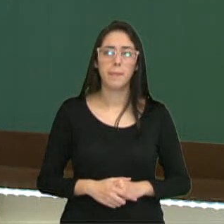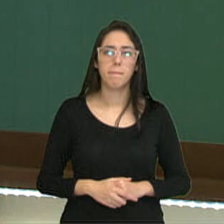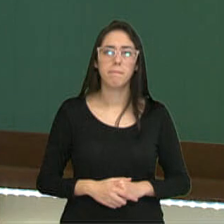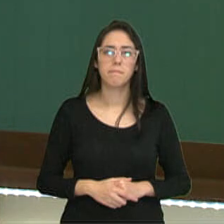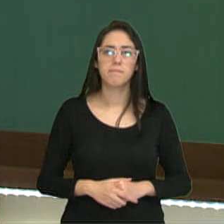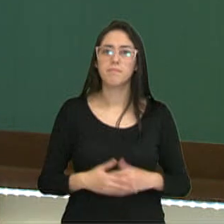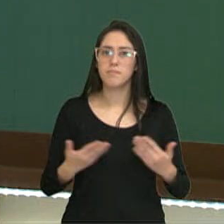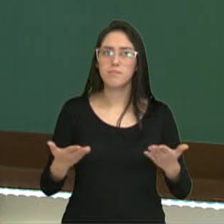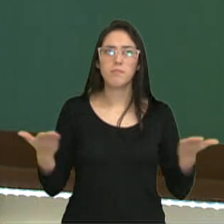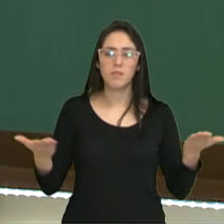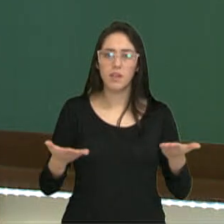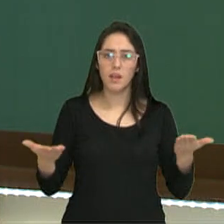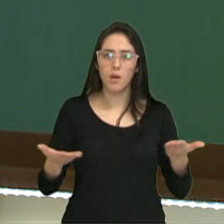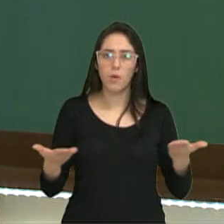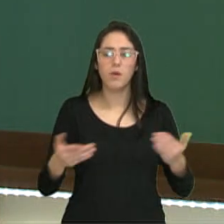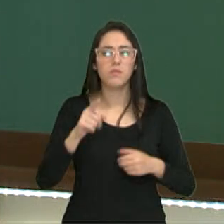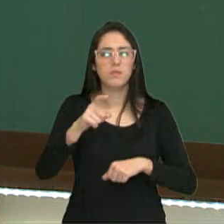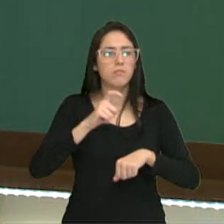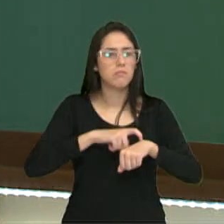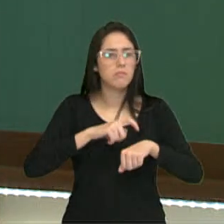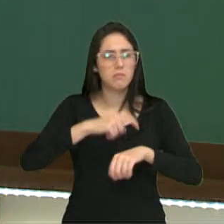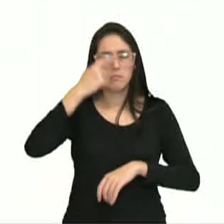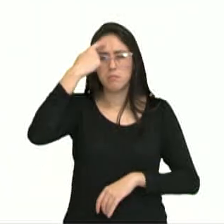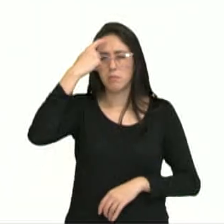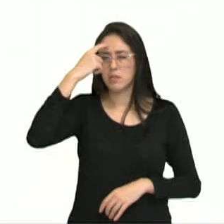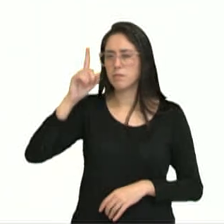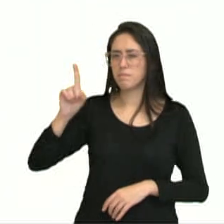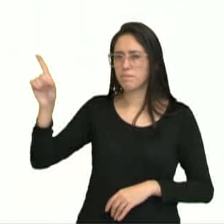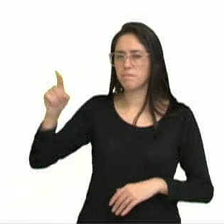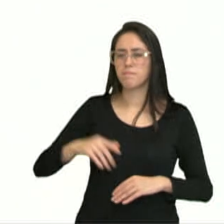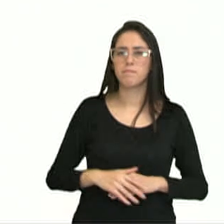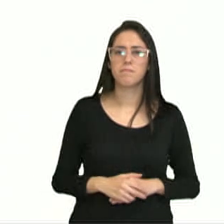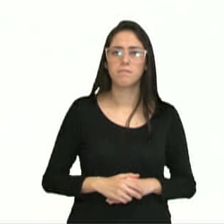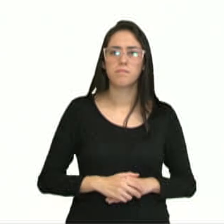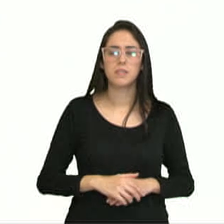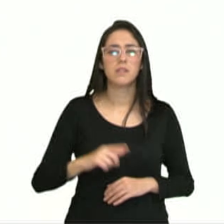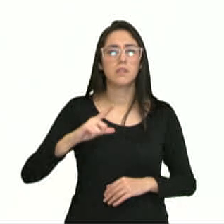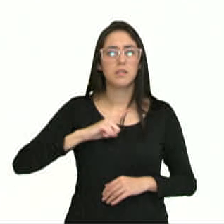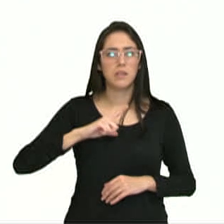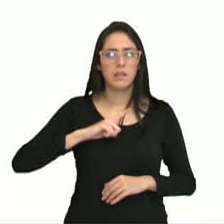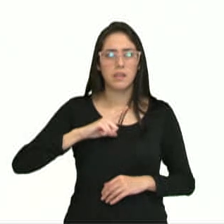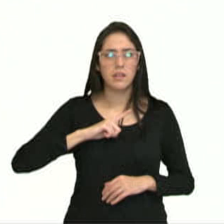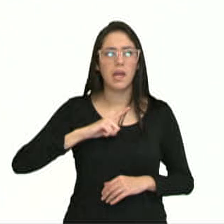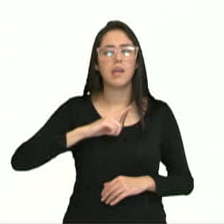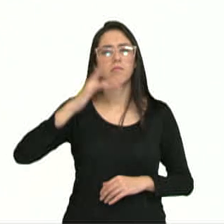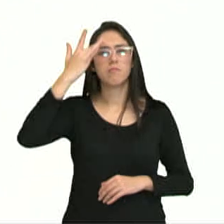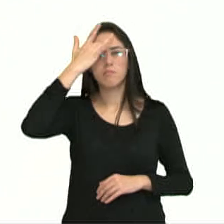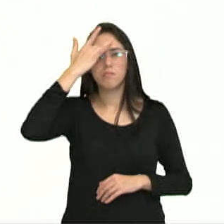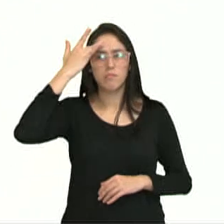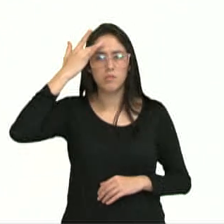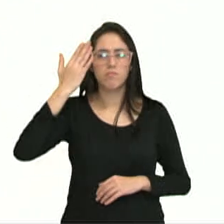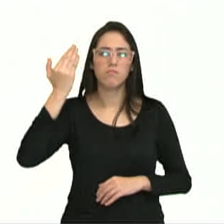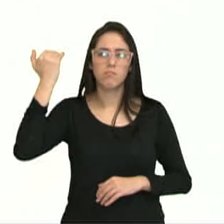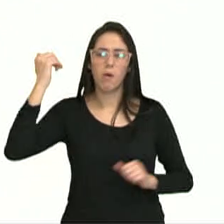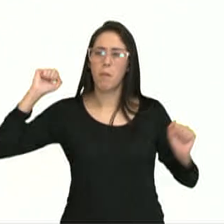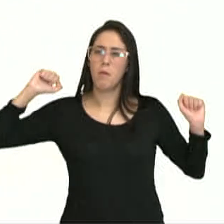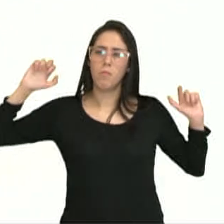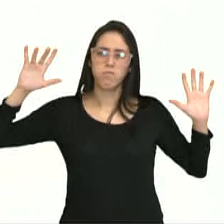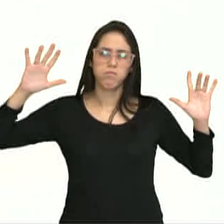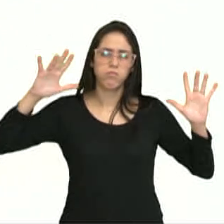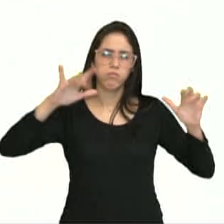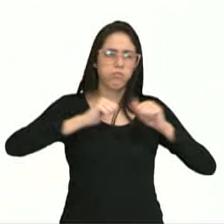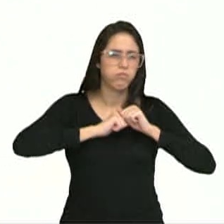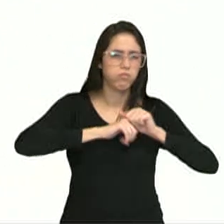Então agora, um tempinho para você pensar. O processo de ocupação do território e da construção do espaço